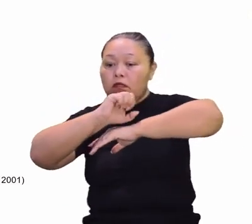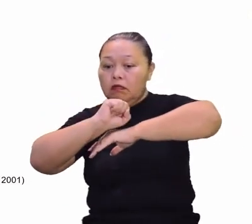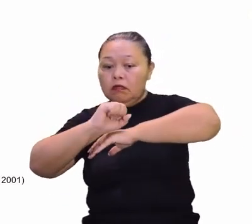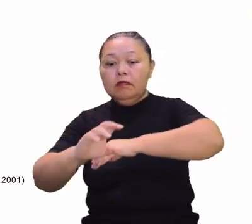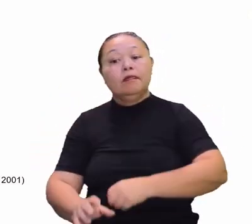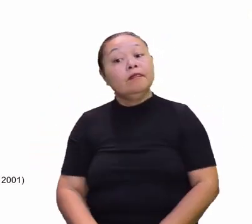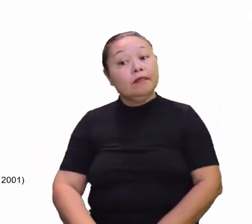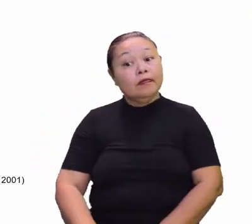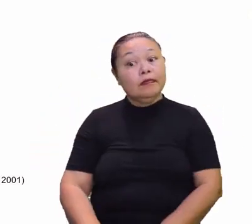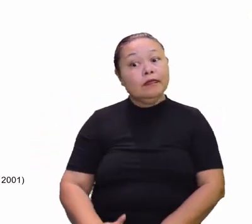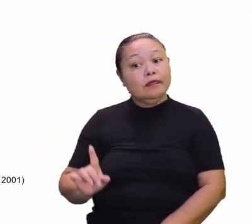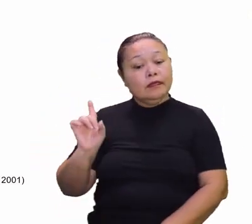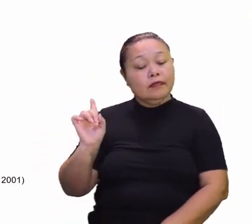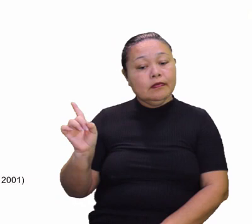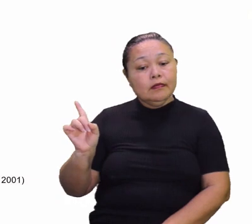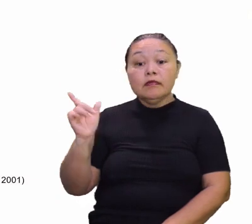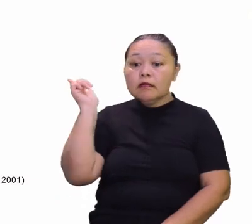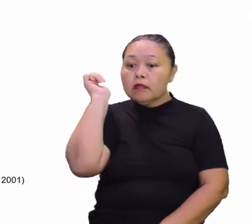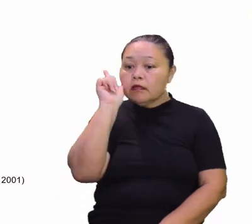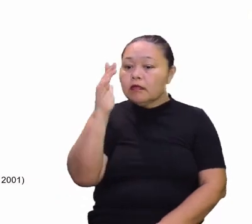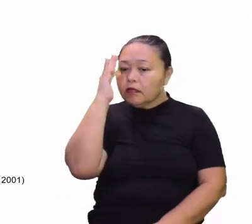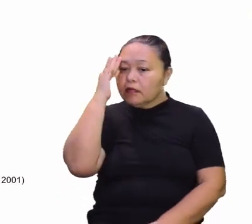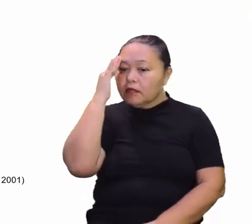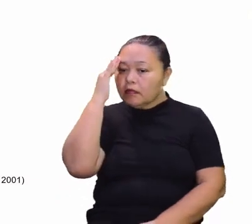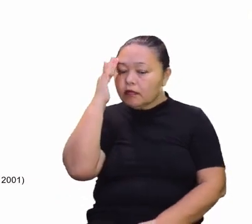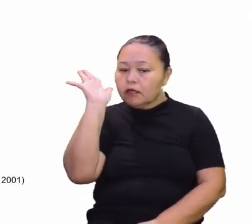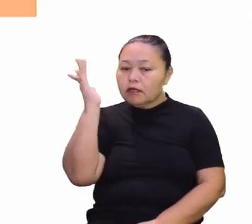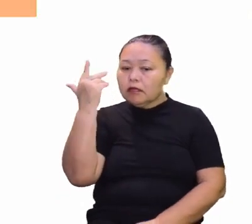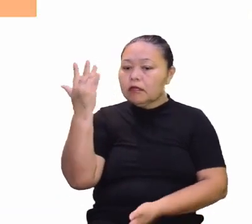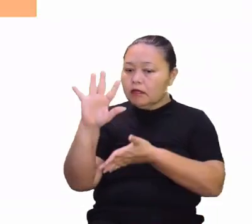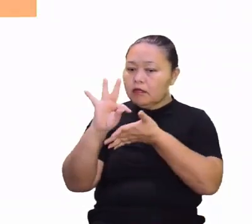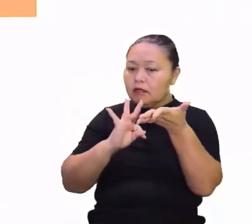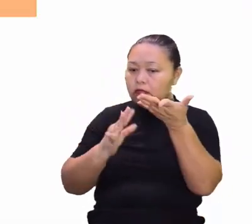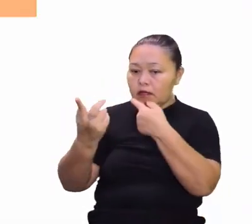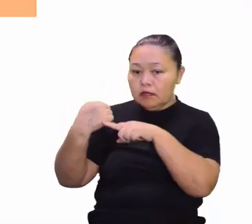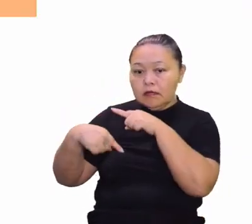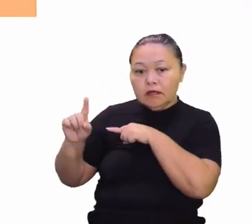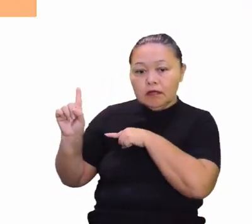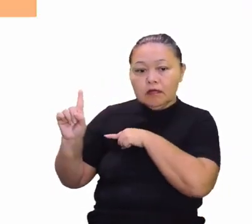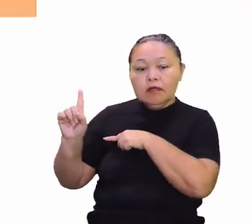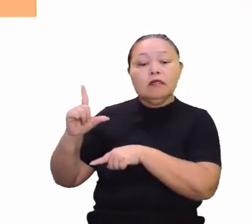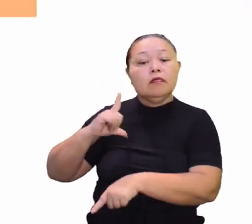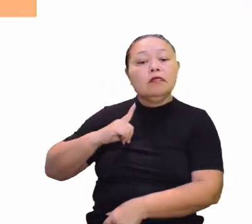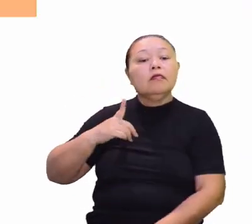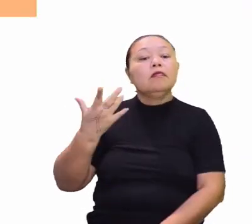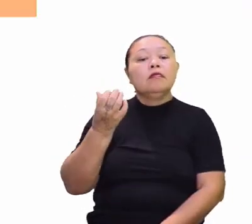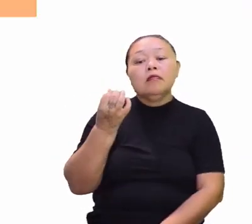Parecis. Aí a gente consegue entender o que falou no texto anterior. Olha aí, que